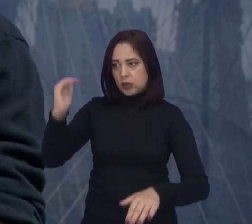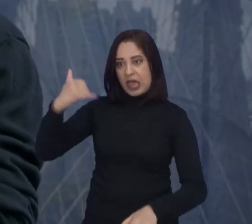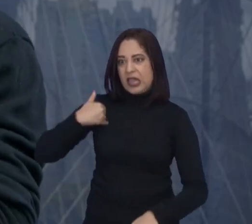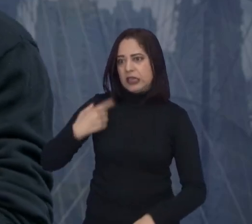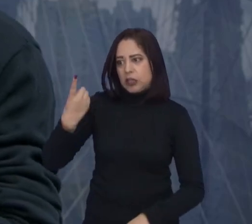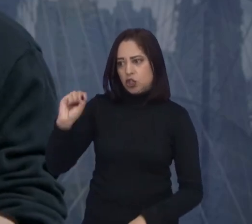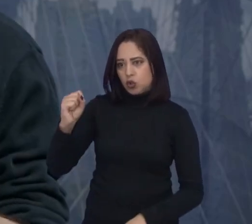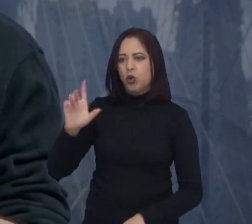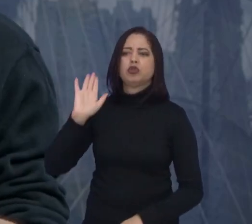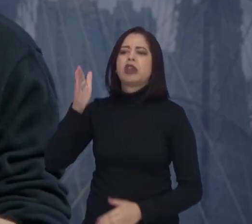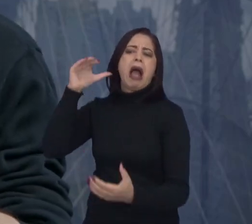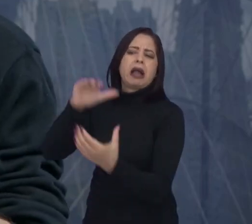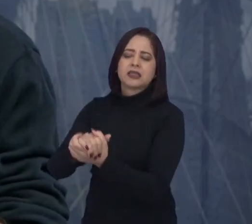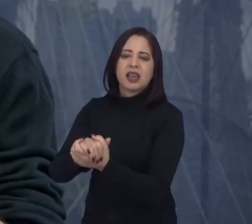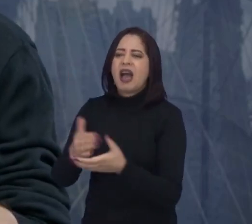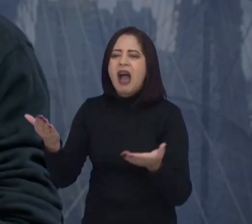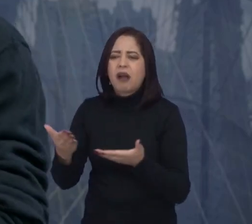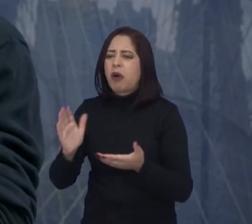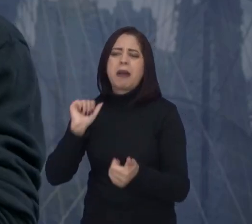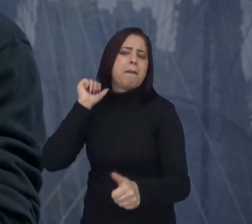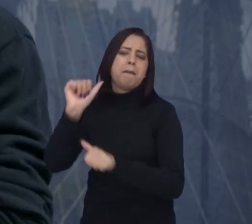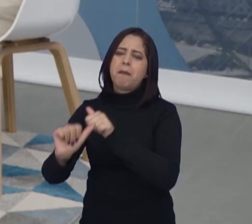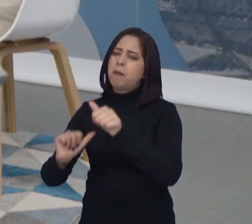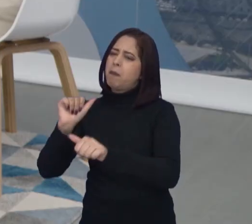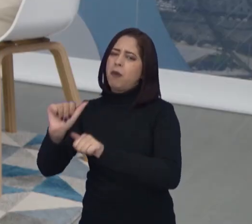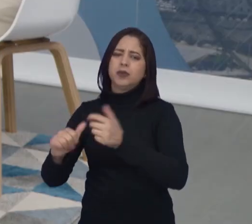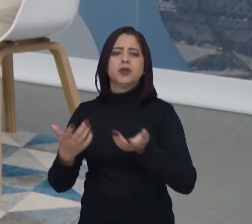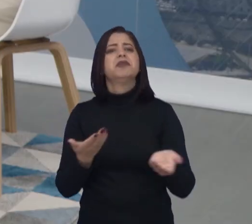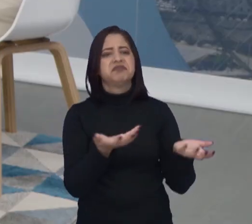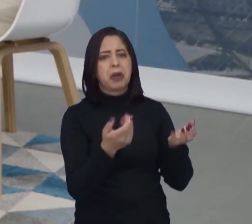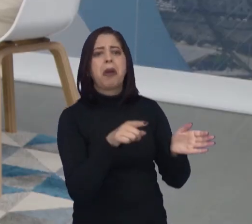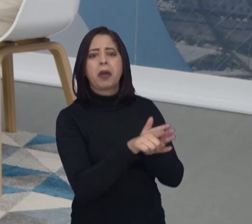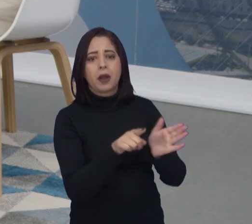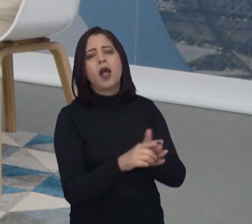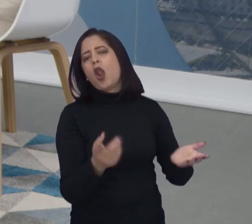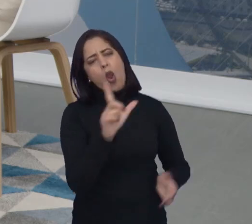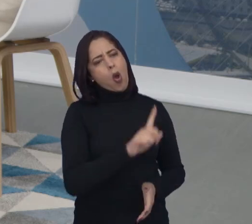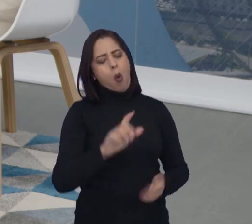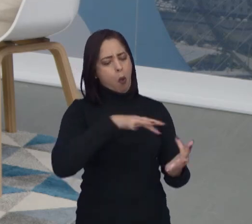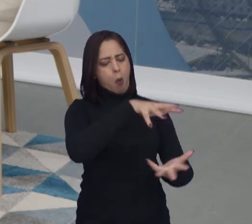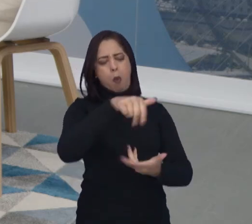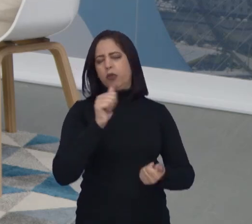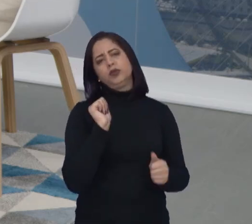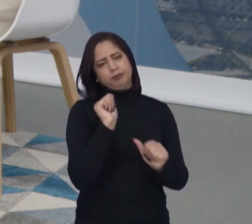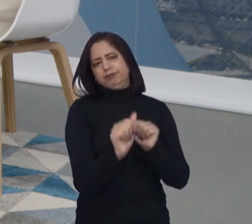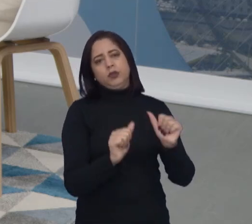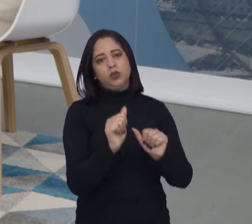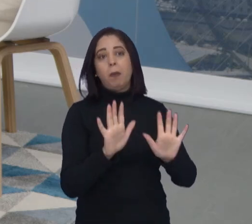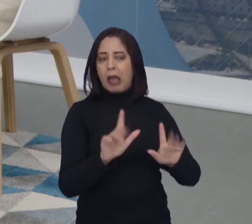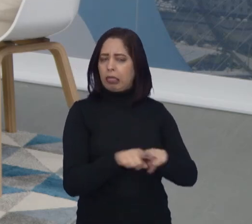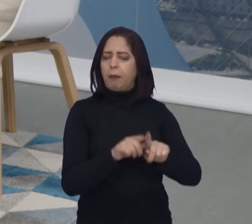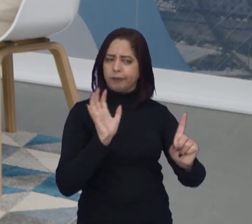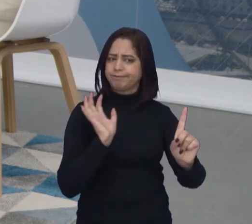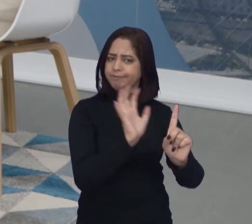suas famílias. Hoje em dia está mais tardio esse processo. Isso que eu ia te perguntar, né? Claro que o mundo é outro, com informação, mas influencia,